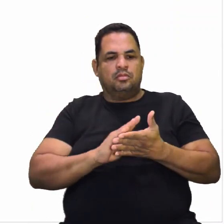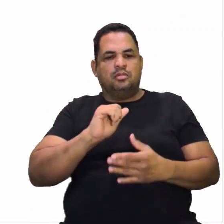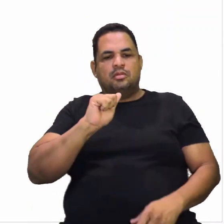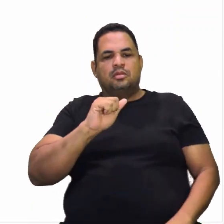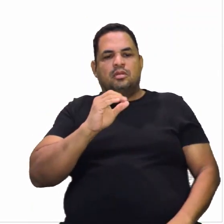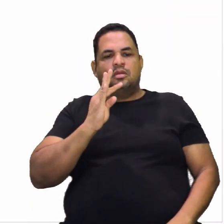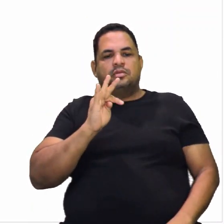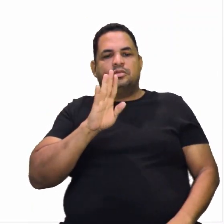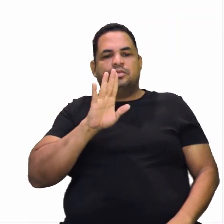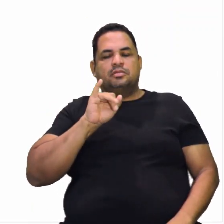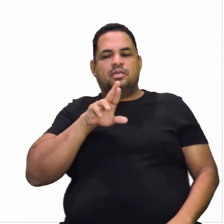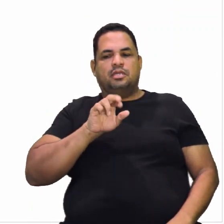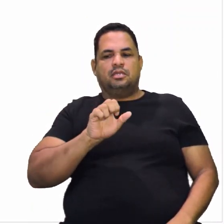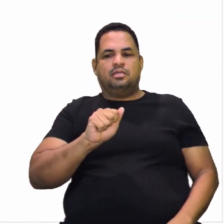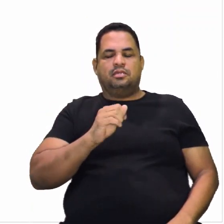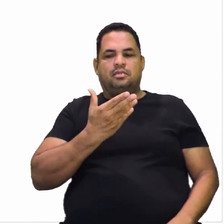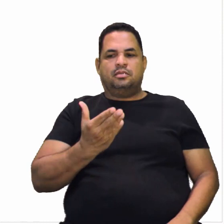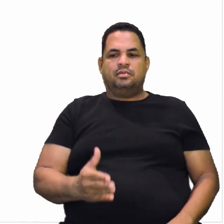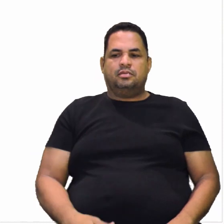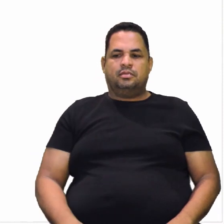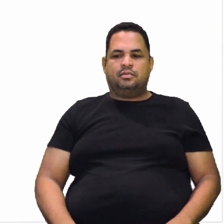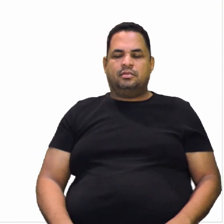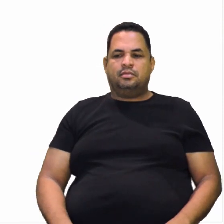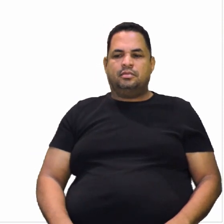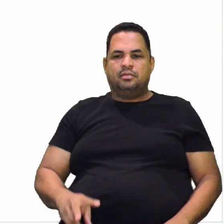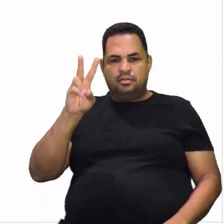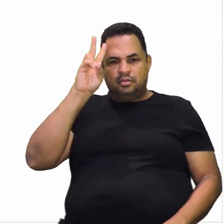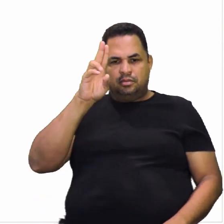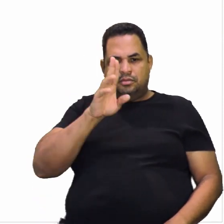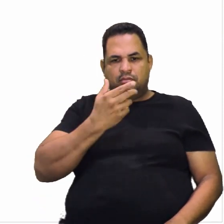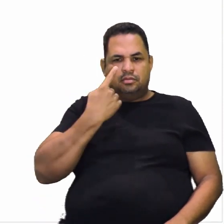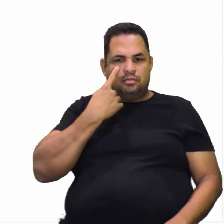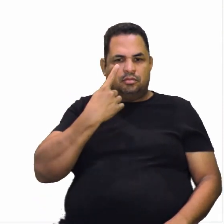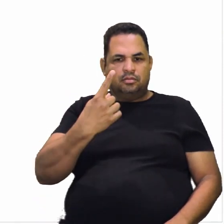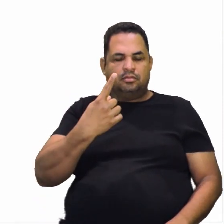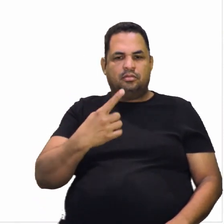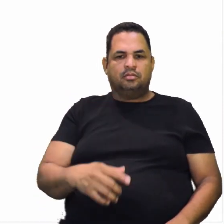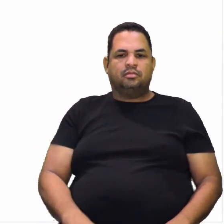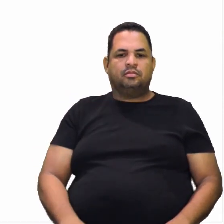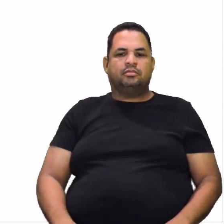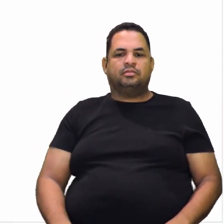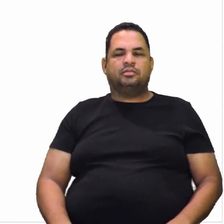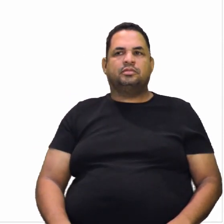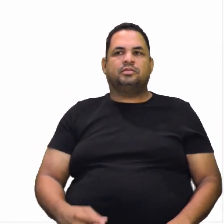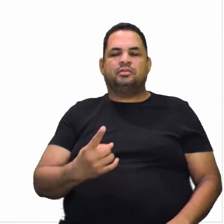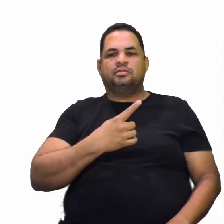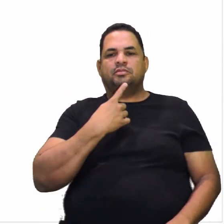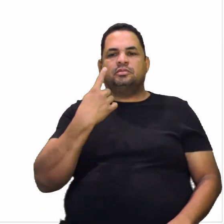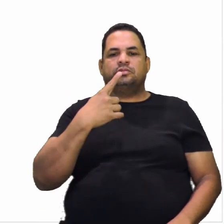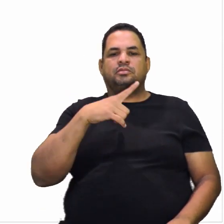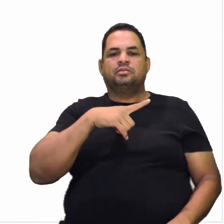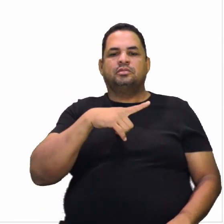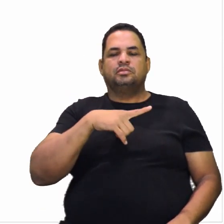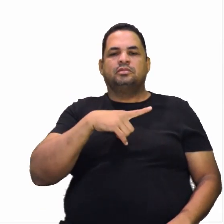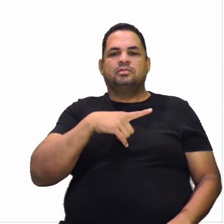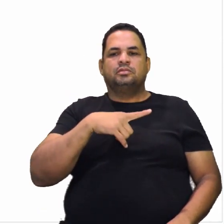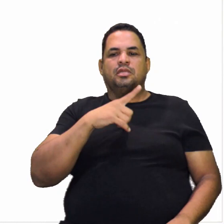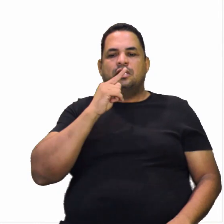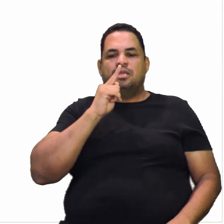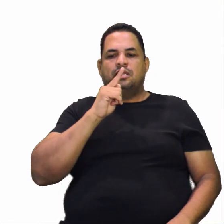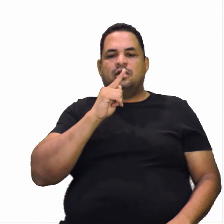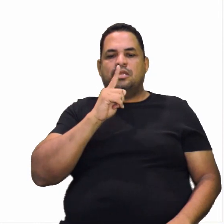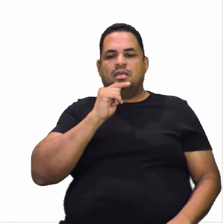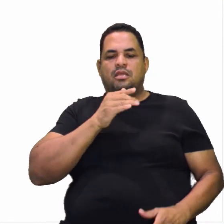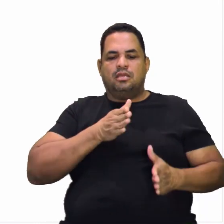o rio Atibara. Lembrando, se nós olharmos aqui o Rio Madeira ele é formado por 3 grandes